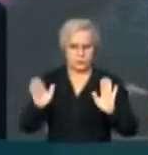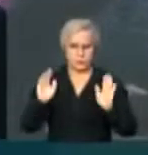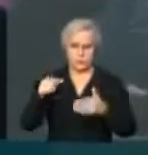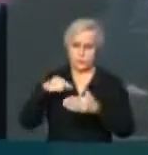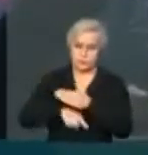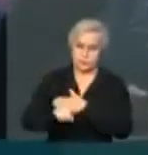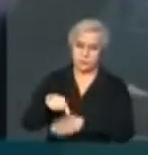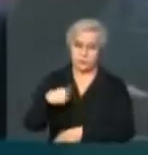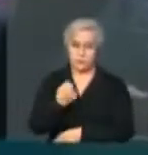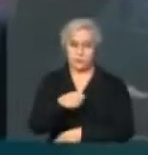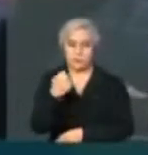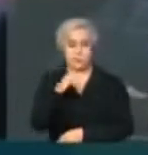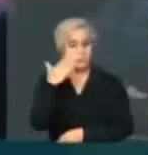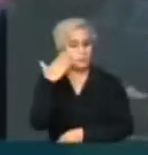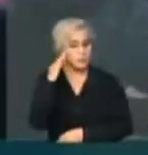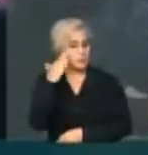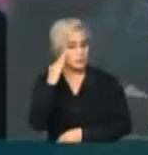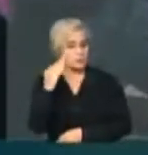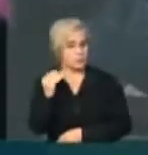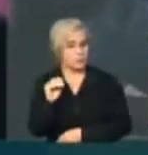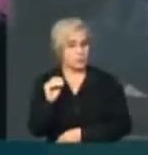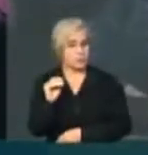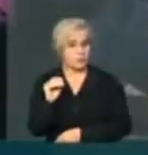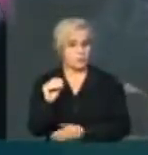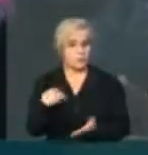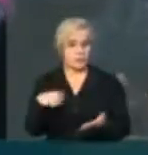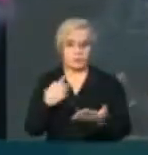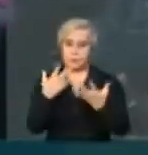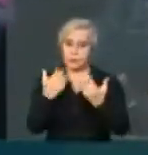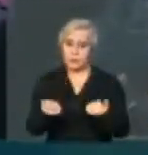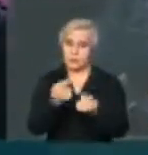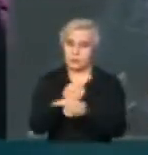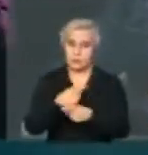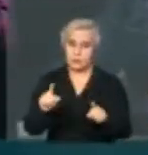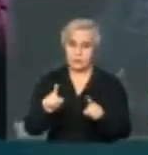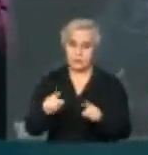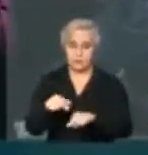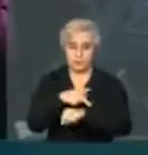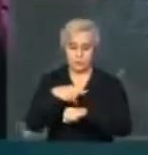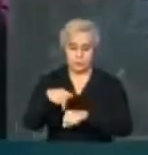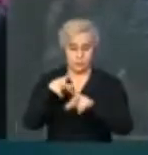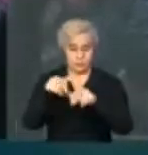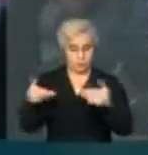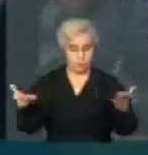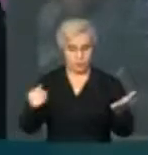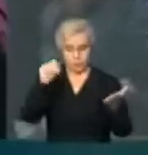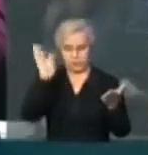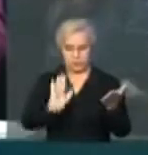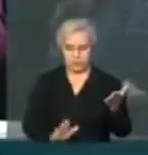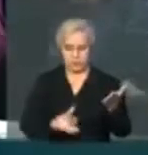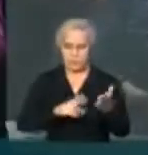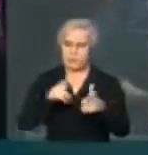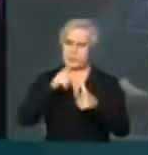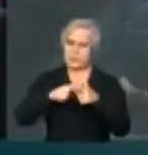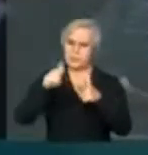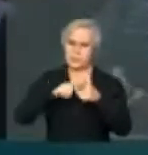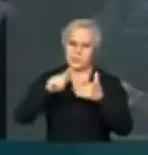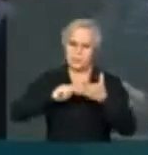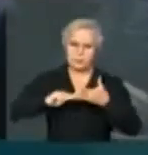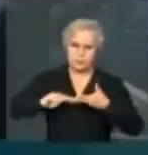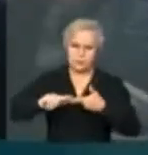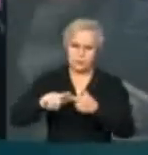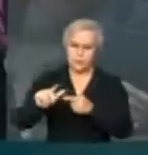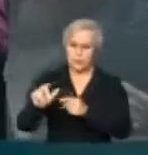nós temos que entender que nós não podemos permitir, senhor presidente, que num país como o nosso, que atravessa problemas com a